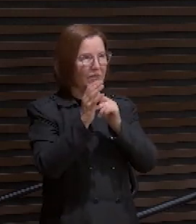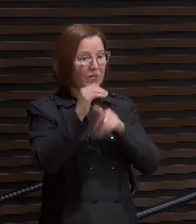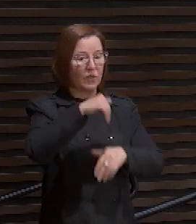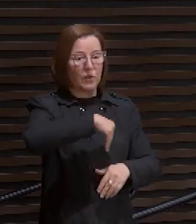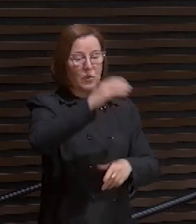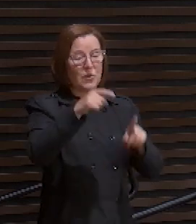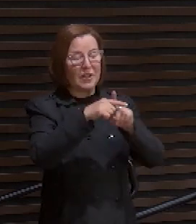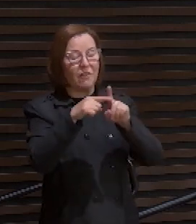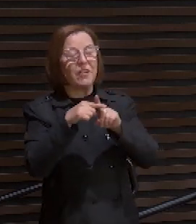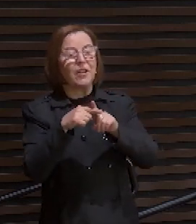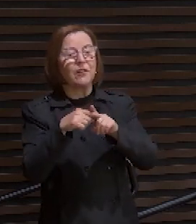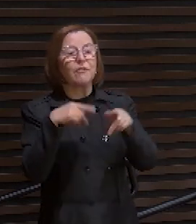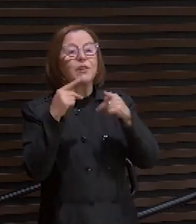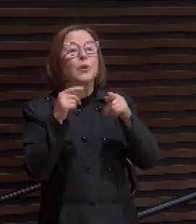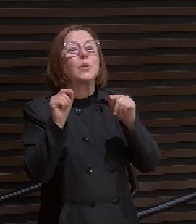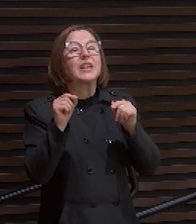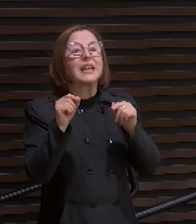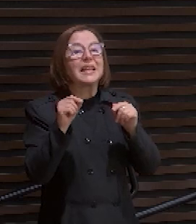Está